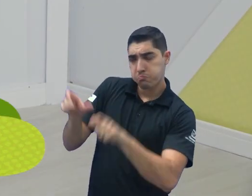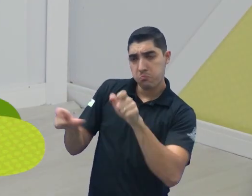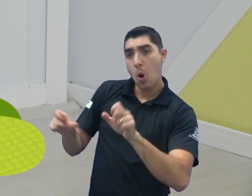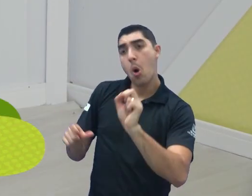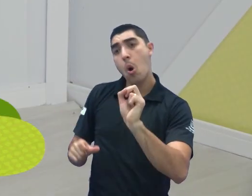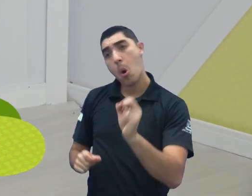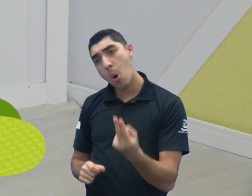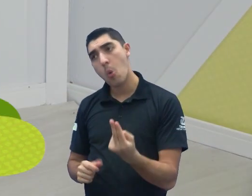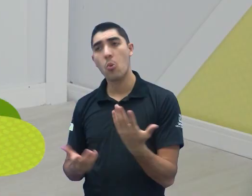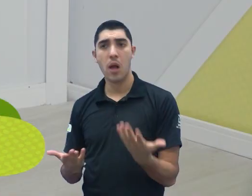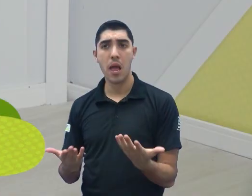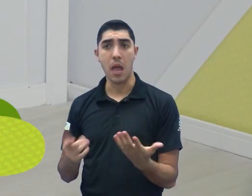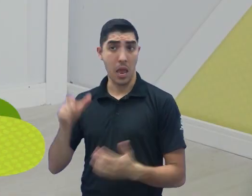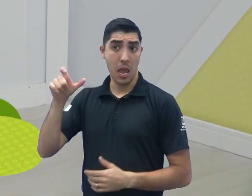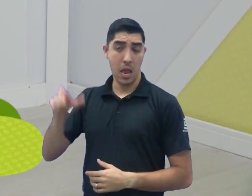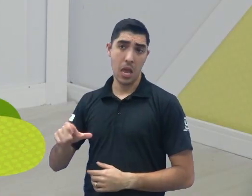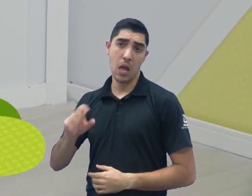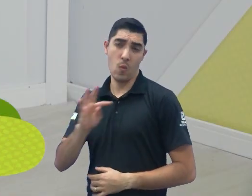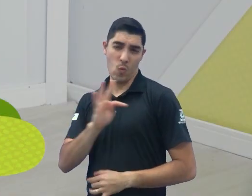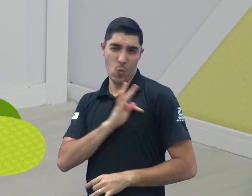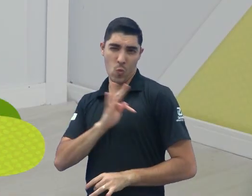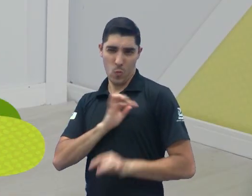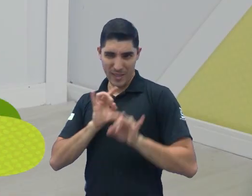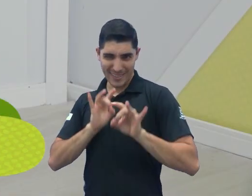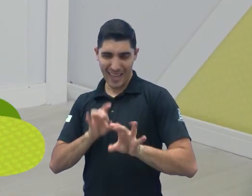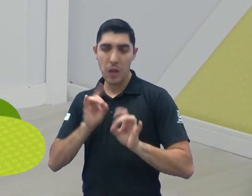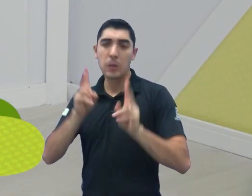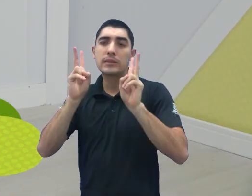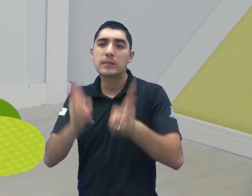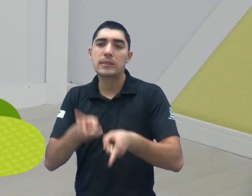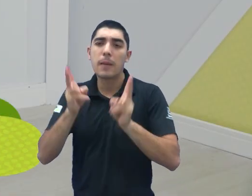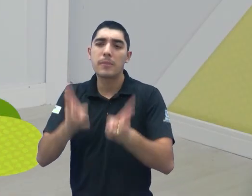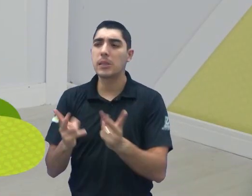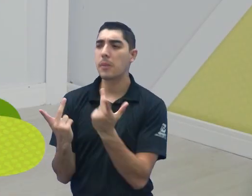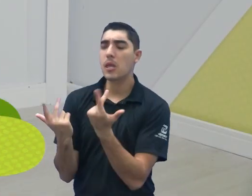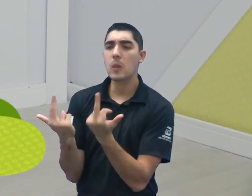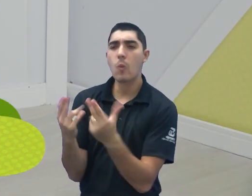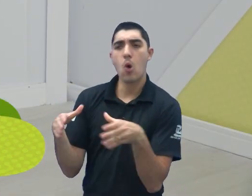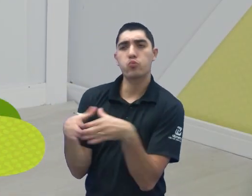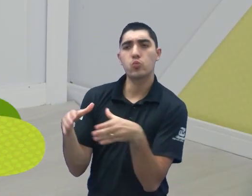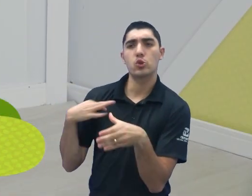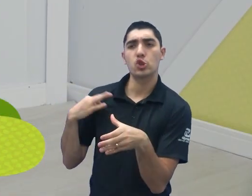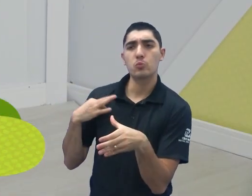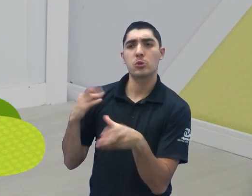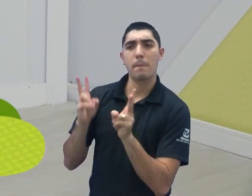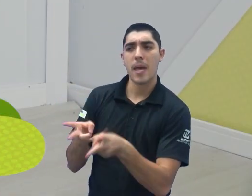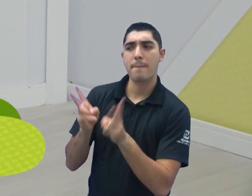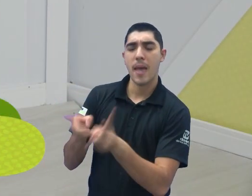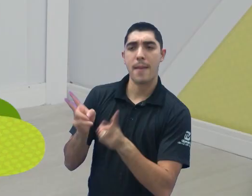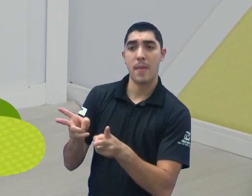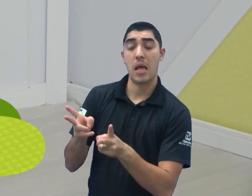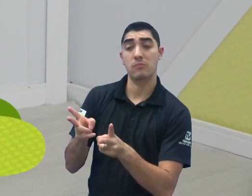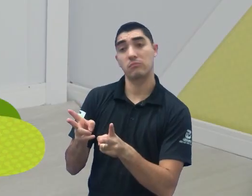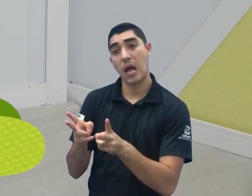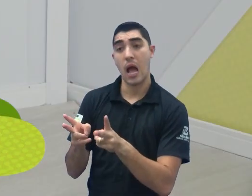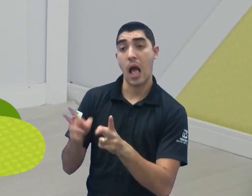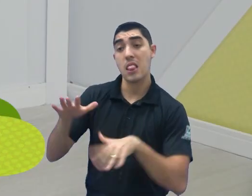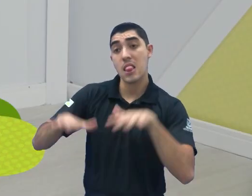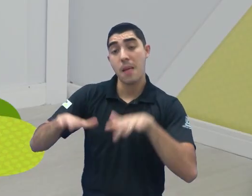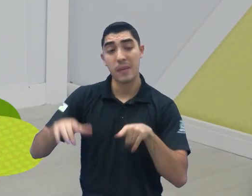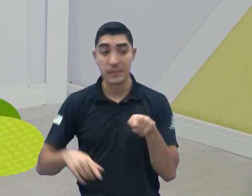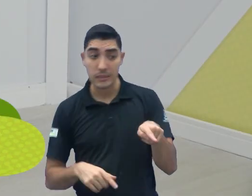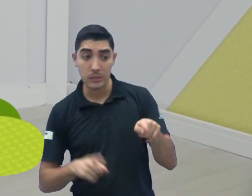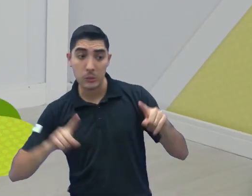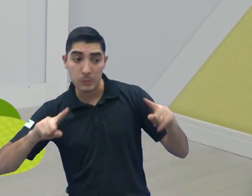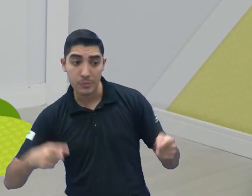que por hábito, ele costuma manter assim as suas equipes, ele só analisa às vezes de acordo com o adversário, né? Ele pode